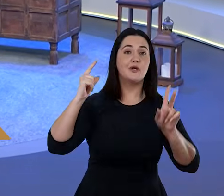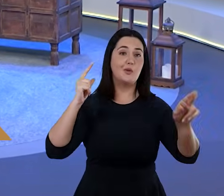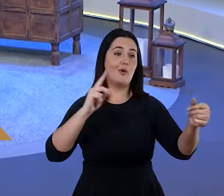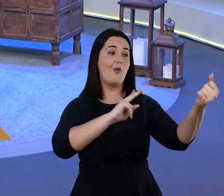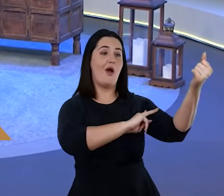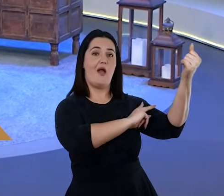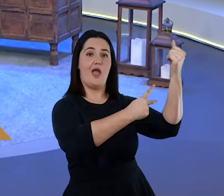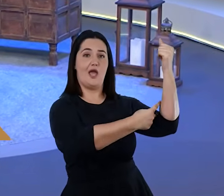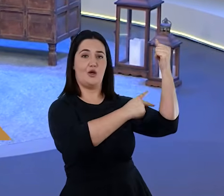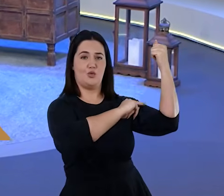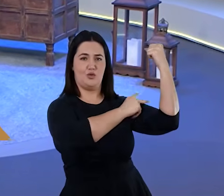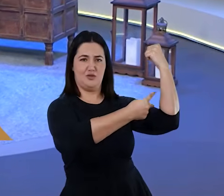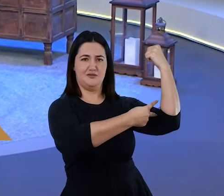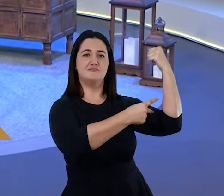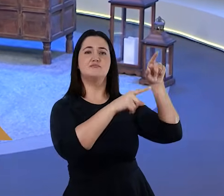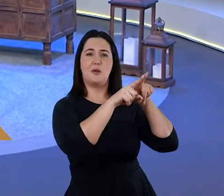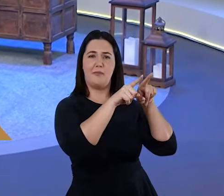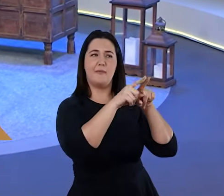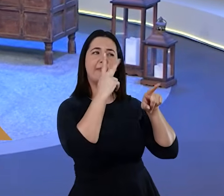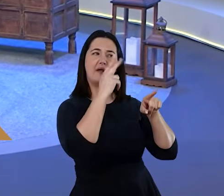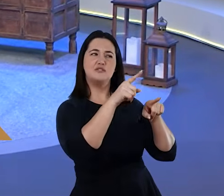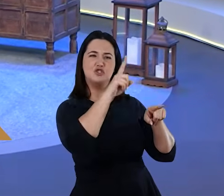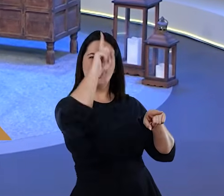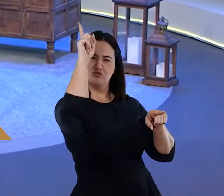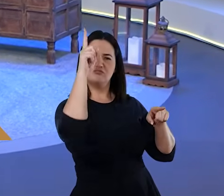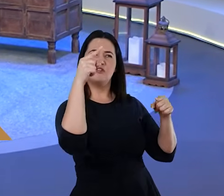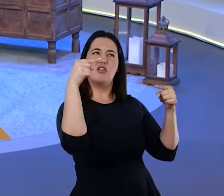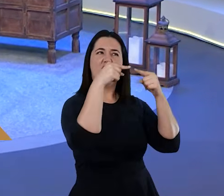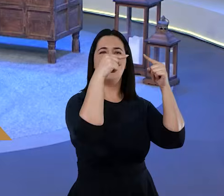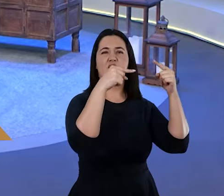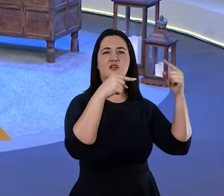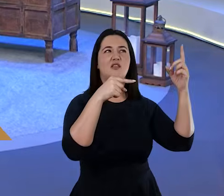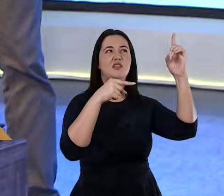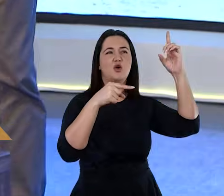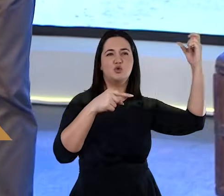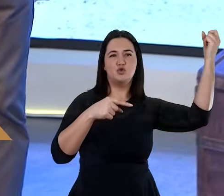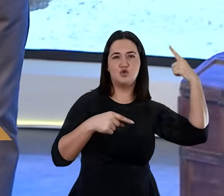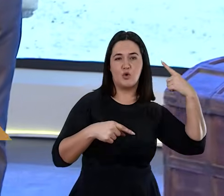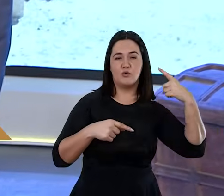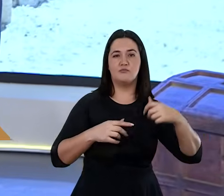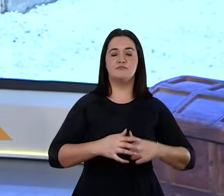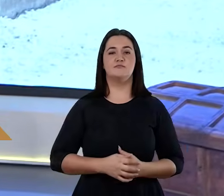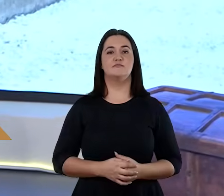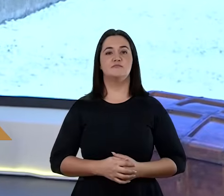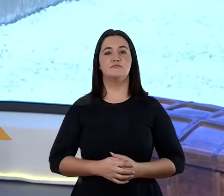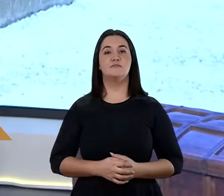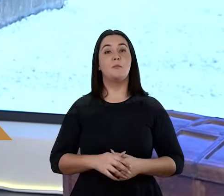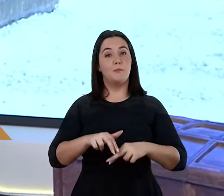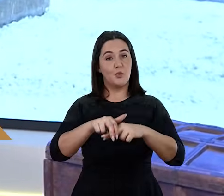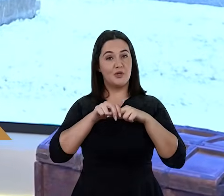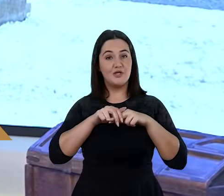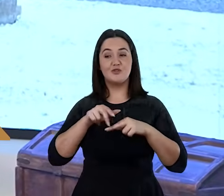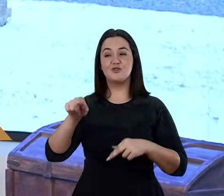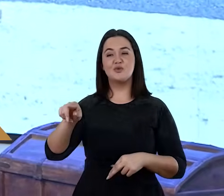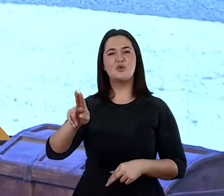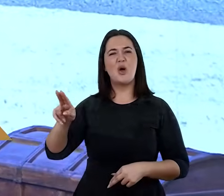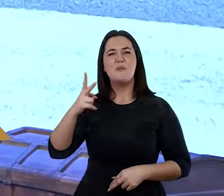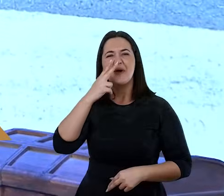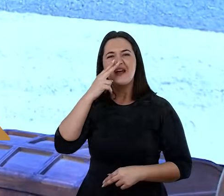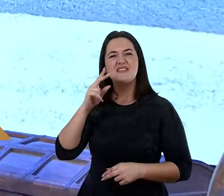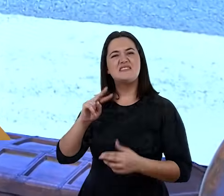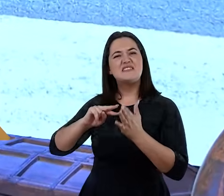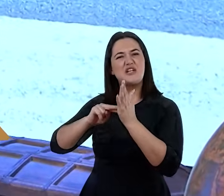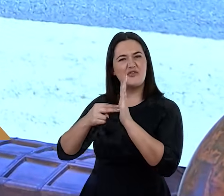assim como Hércules também vai ter a relação com o Sol. Esse suposto significado solar do nome do herói